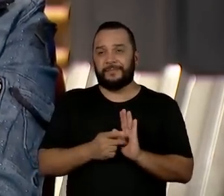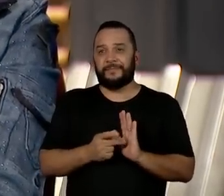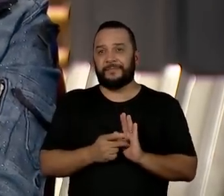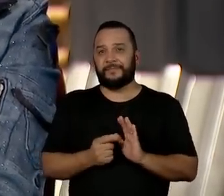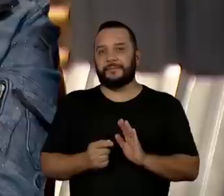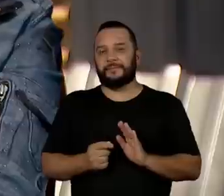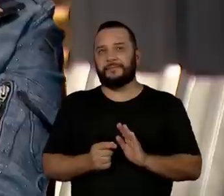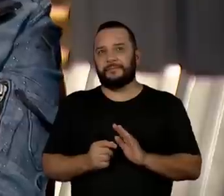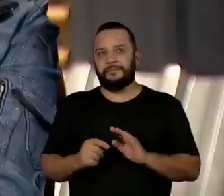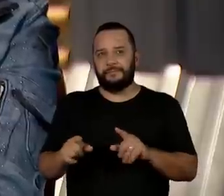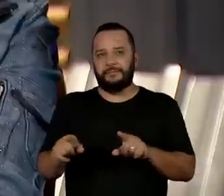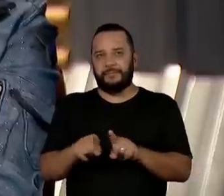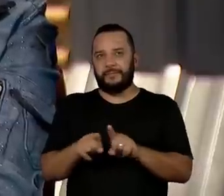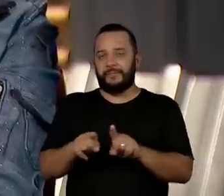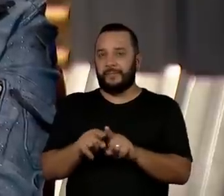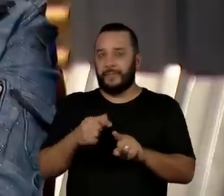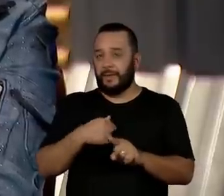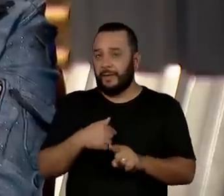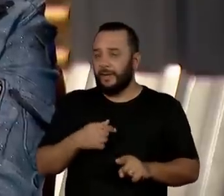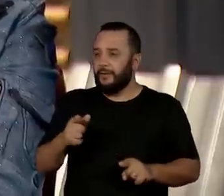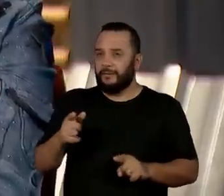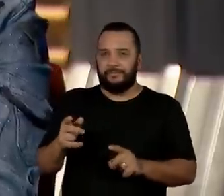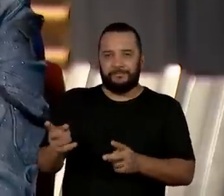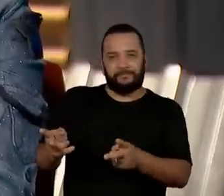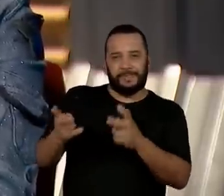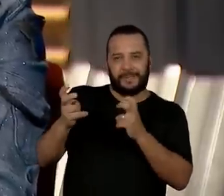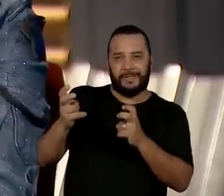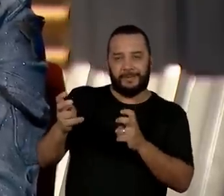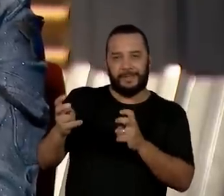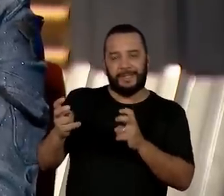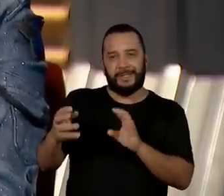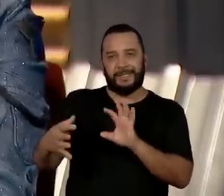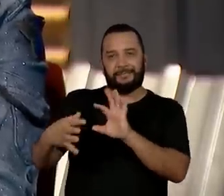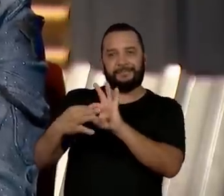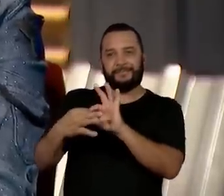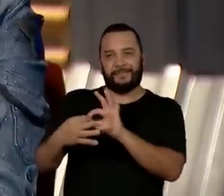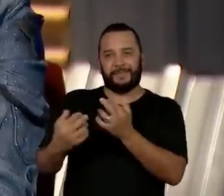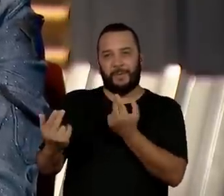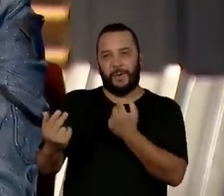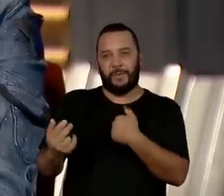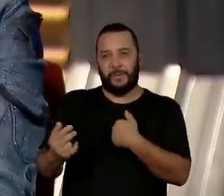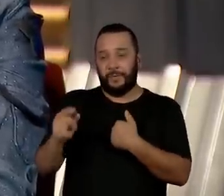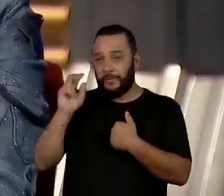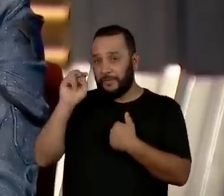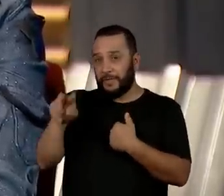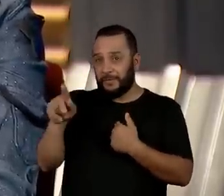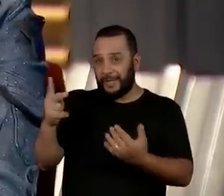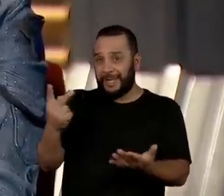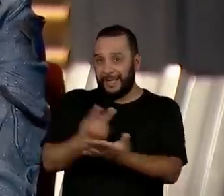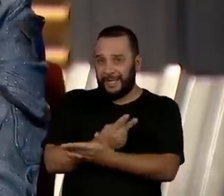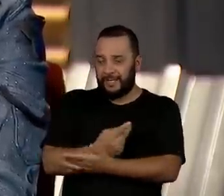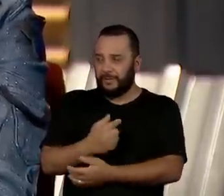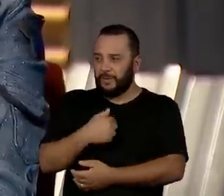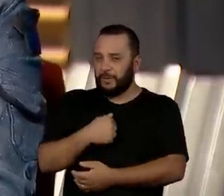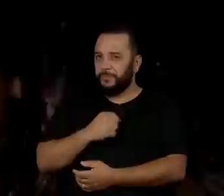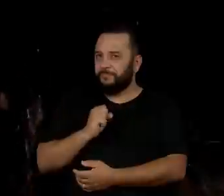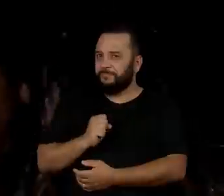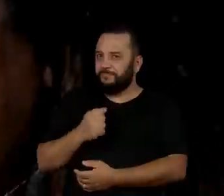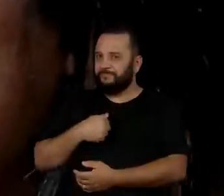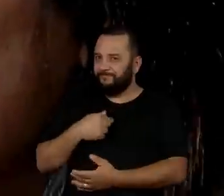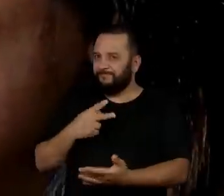se reconhecer no próximo né então quando eu vejo alguém errando eu falo poderia ser eu né